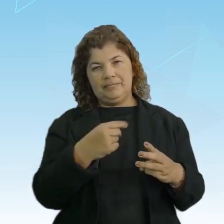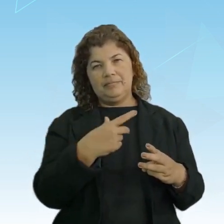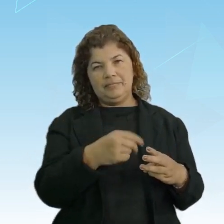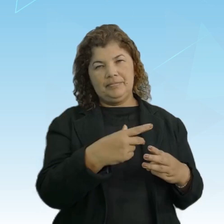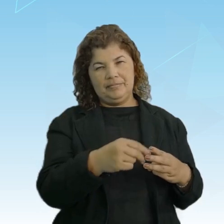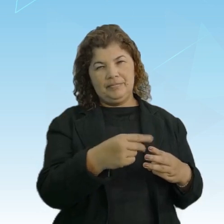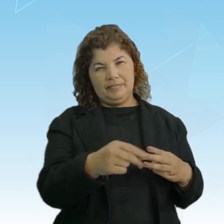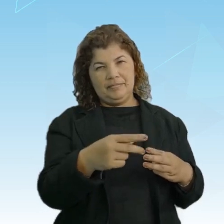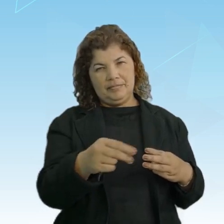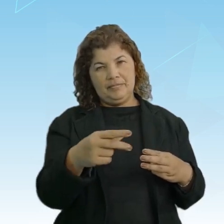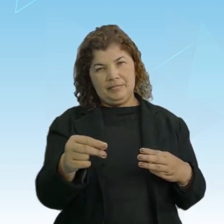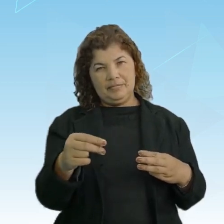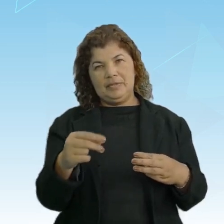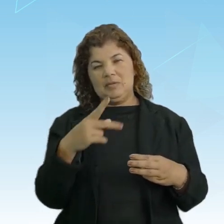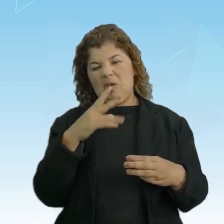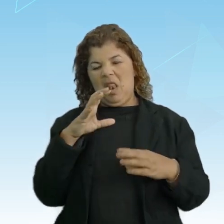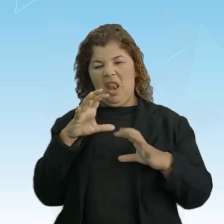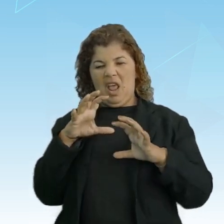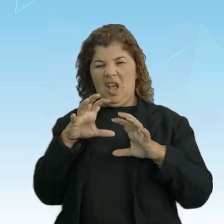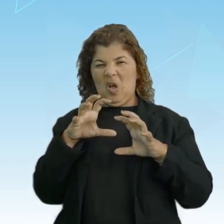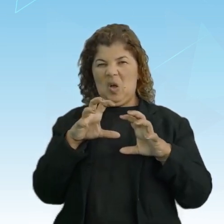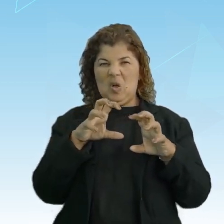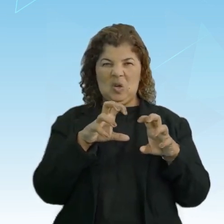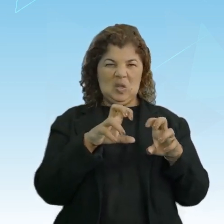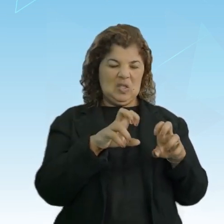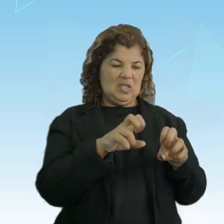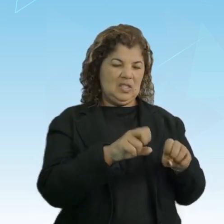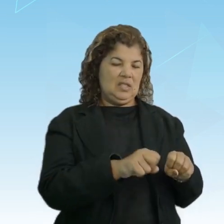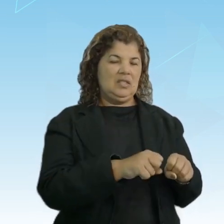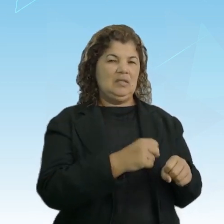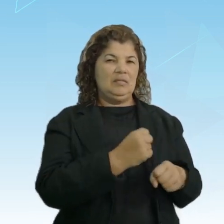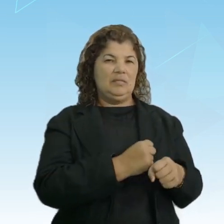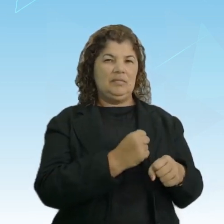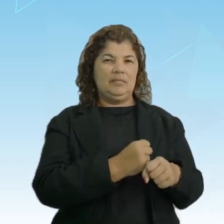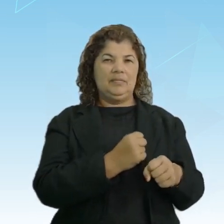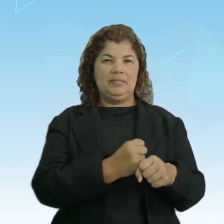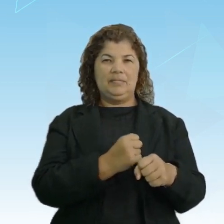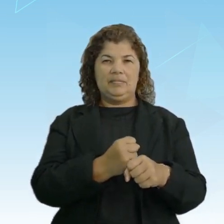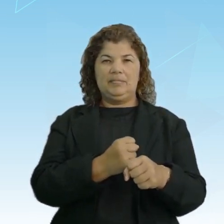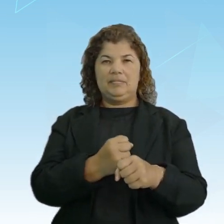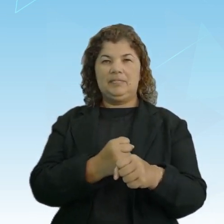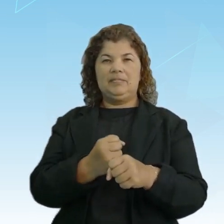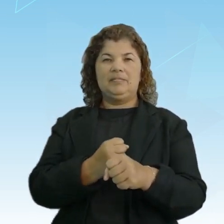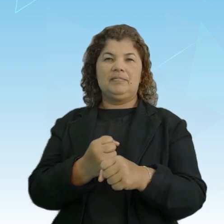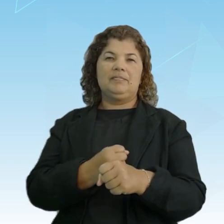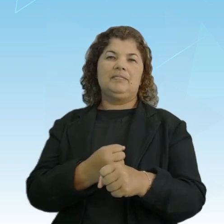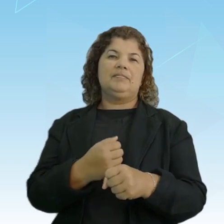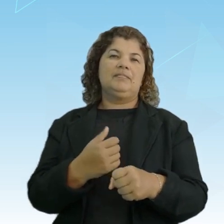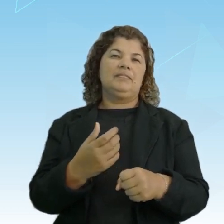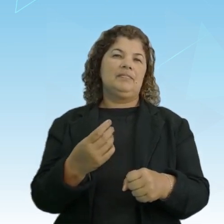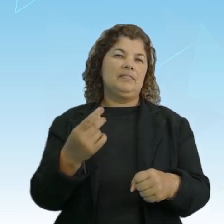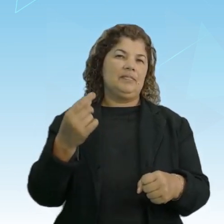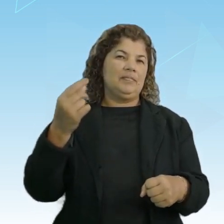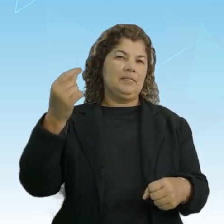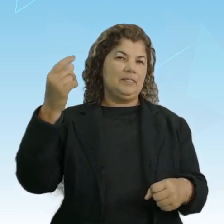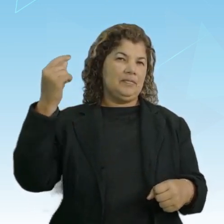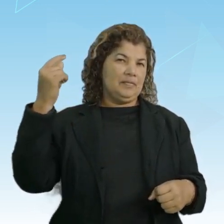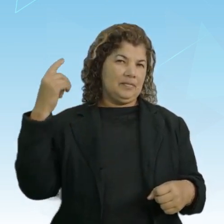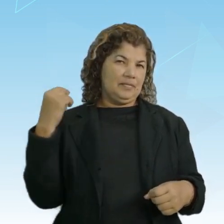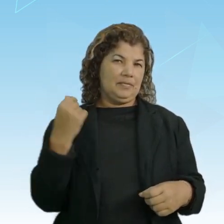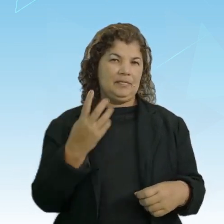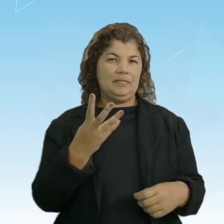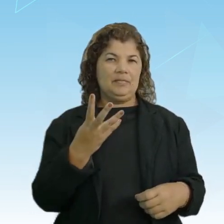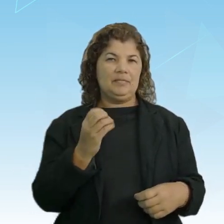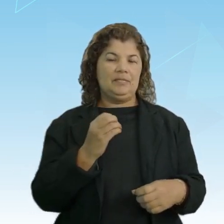instante como os leões e tigres cruéis, há muito tempo esfaimados de 40